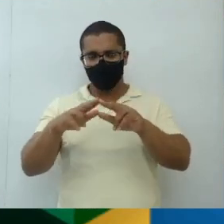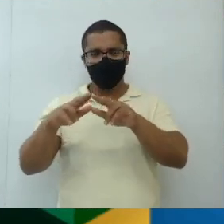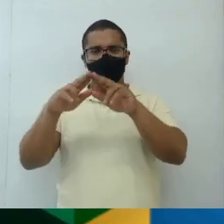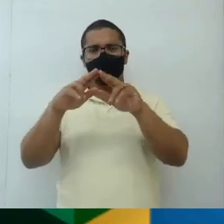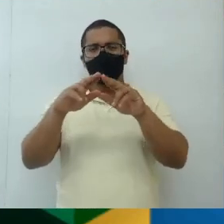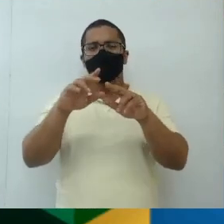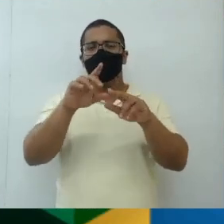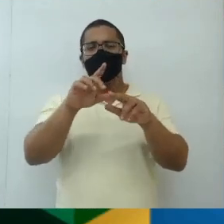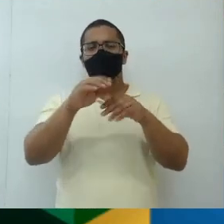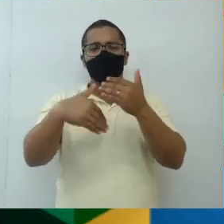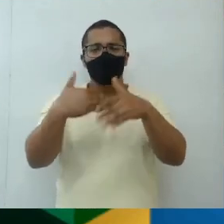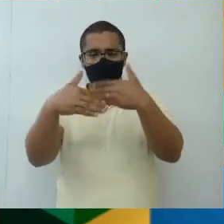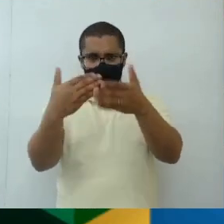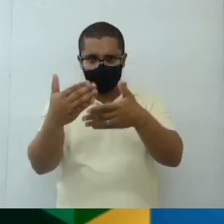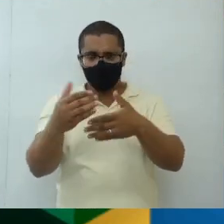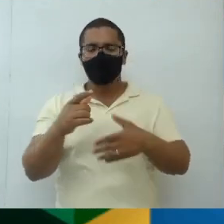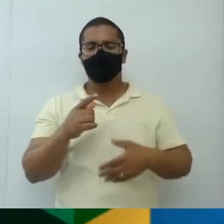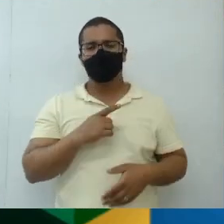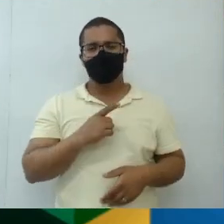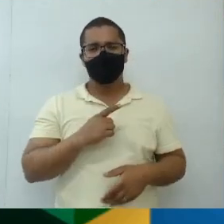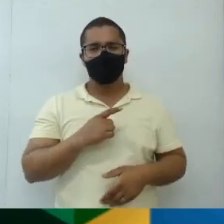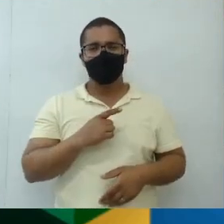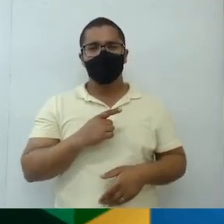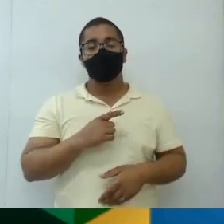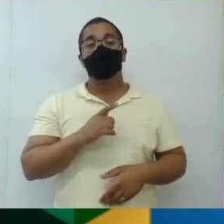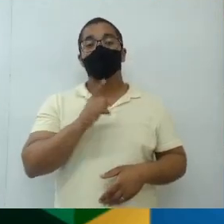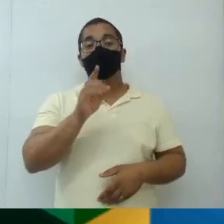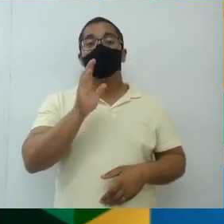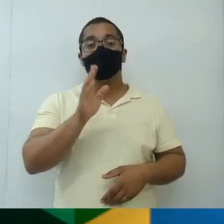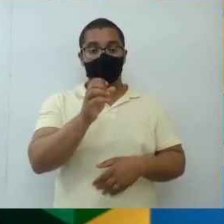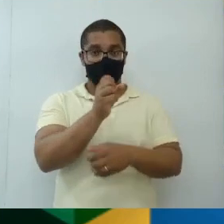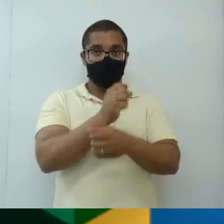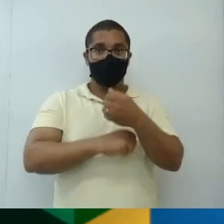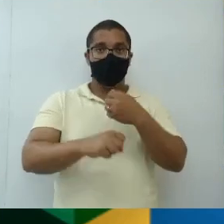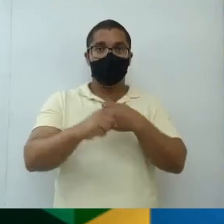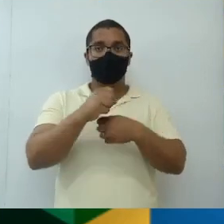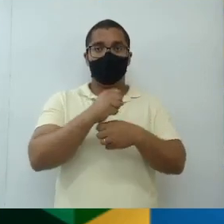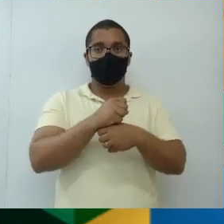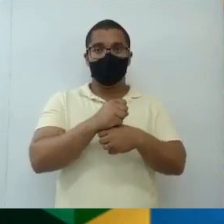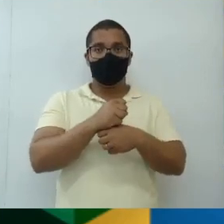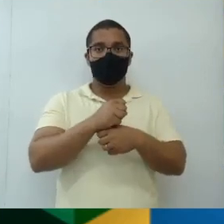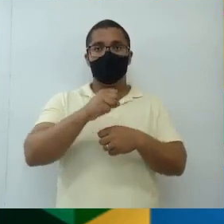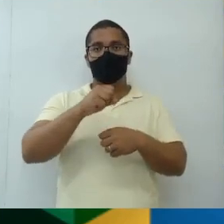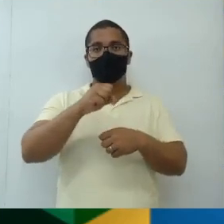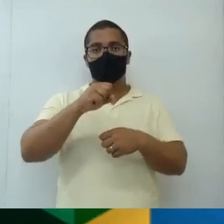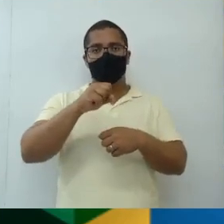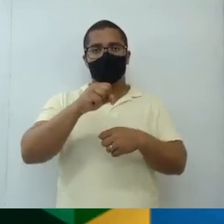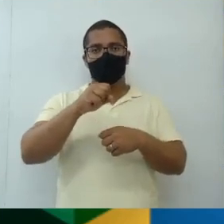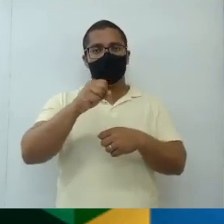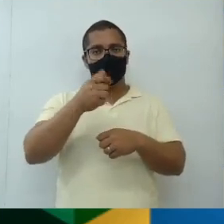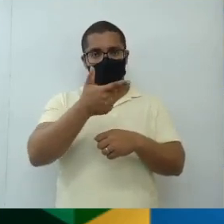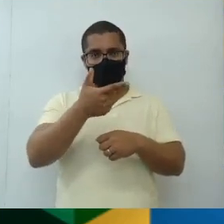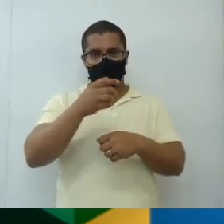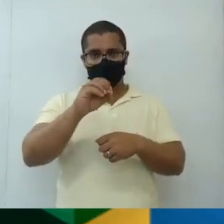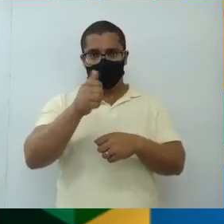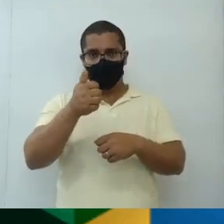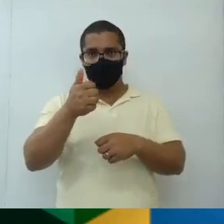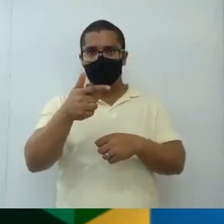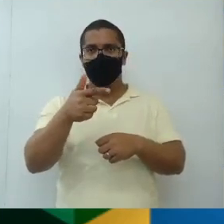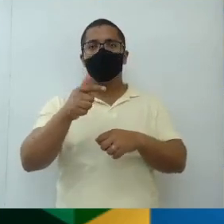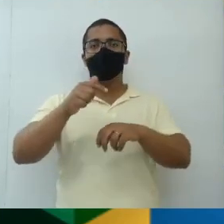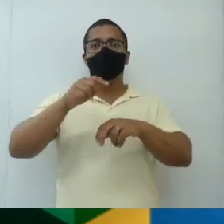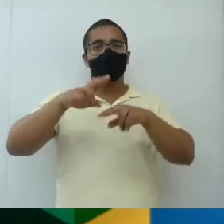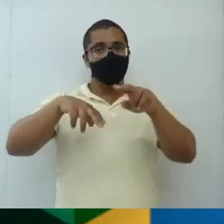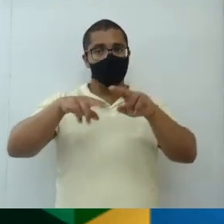de 2012 foi realizada na Cidade do Rio de Janeiro a conferência das Nações Unidas sobre desenvolvimento